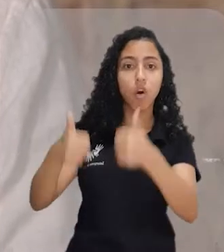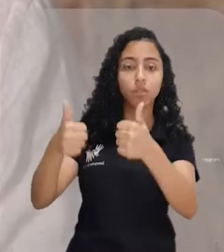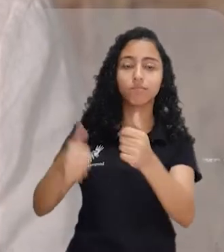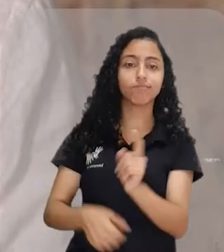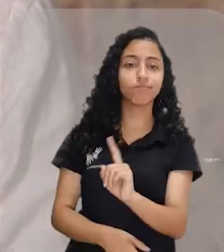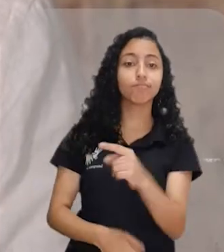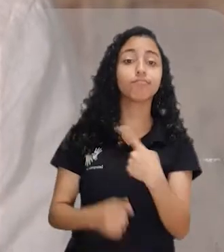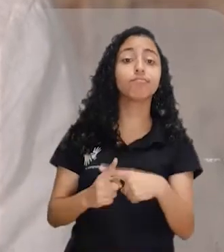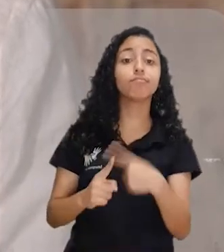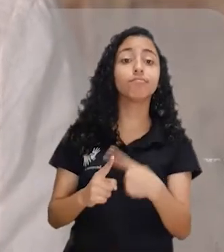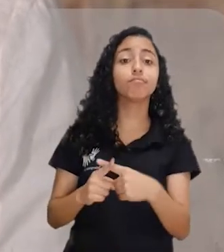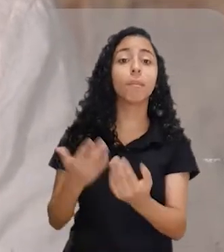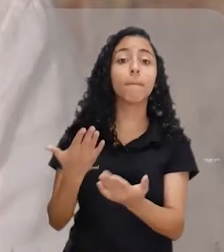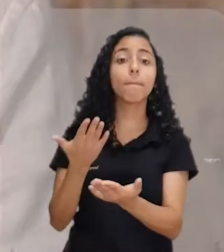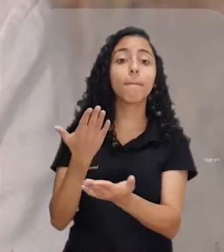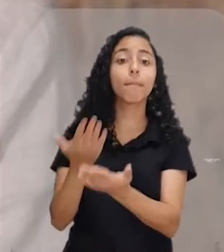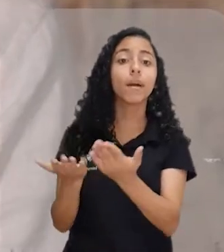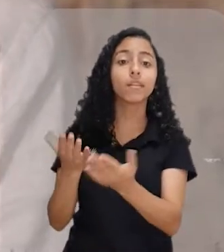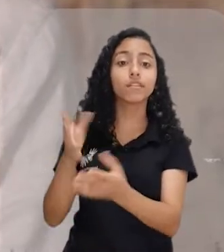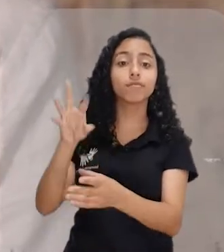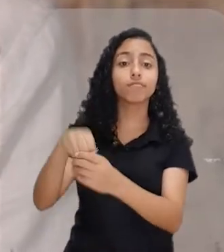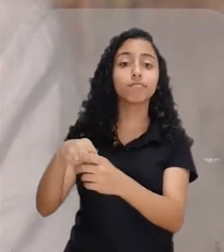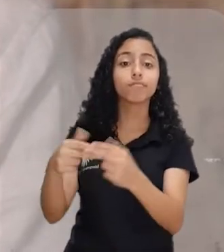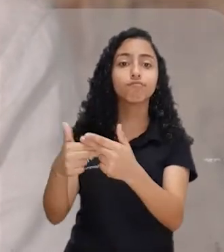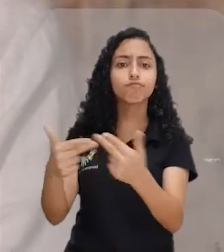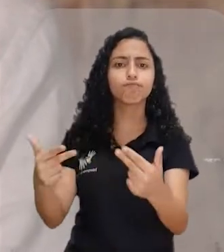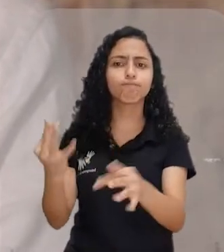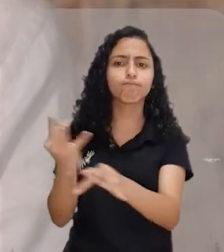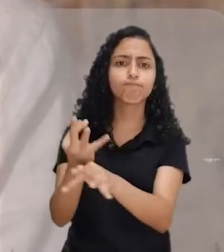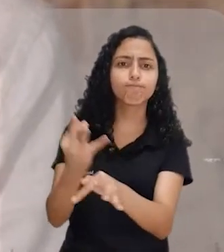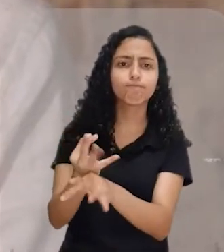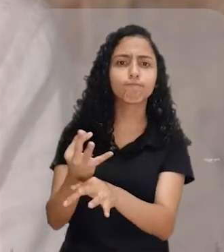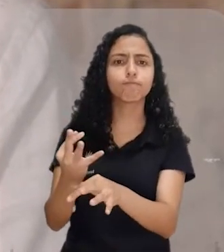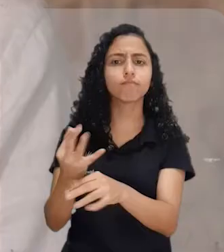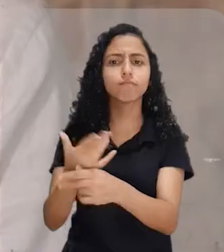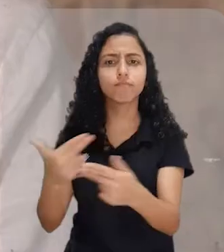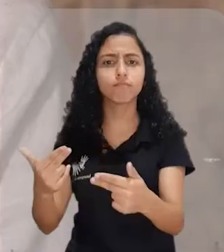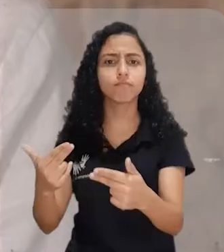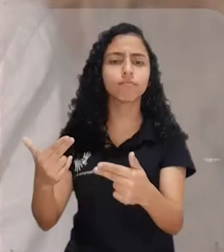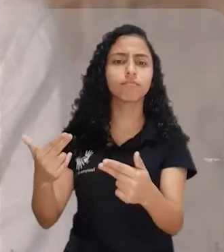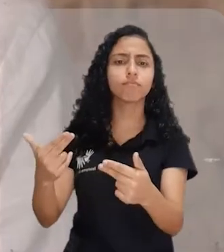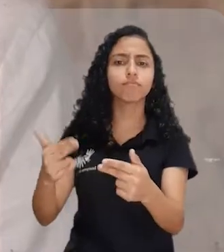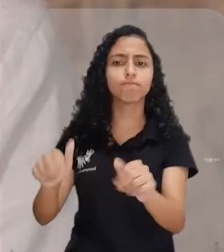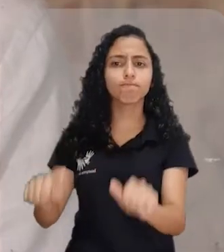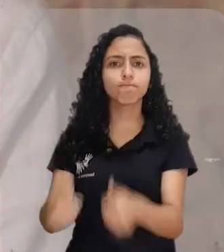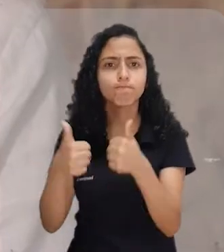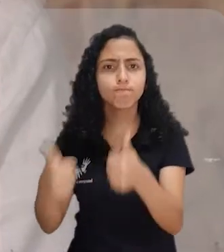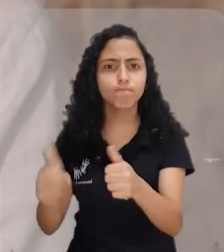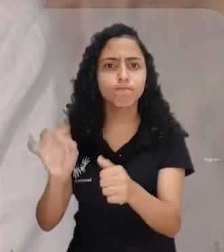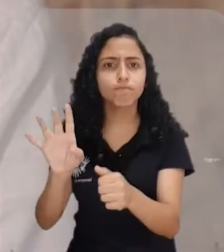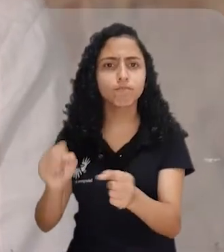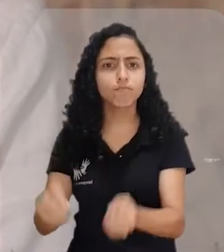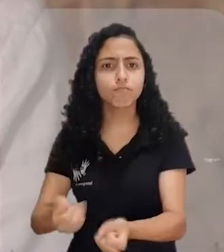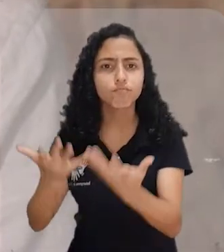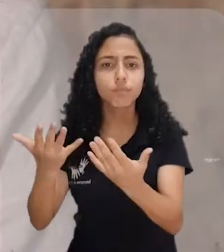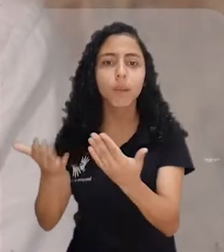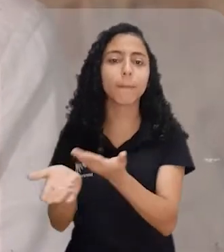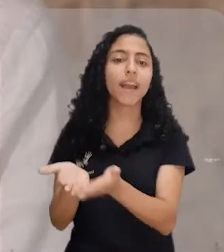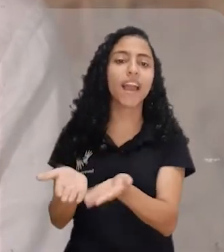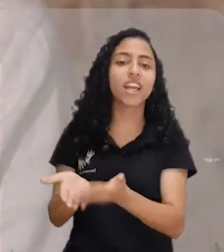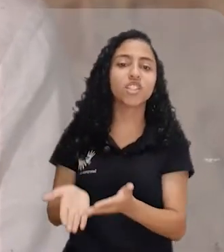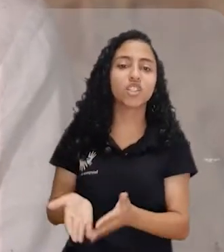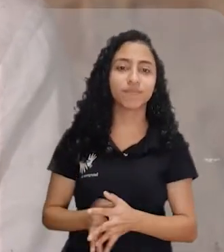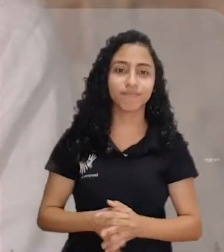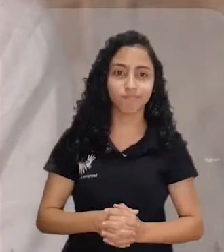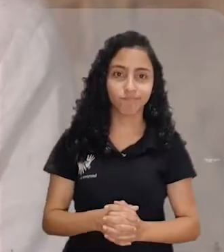processo de regeneração natural, porque elas perderam os atributos, né, associados à resiliência da área, ou seja, aquela capacidade